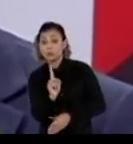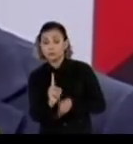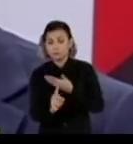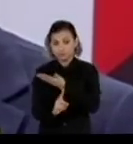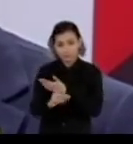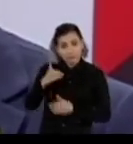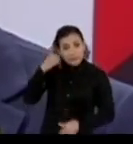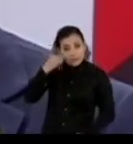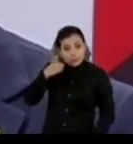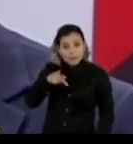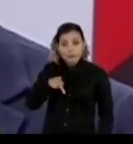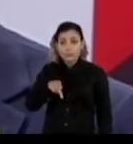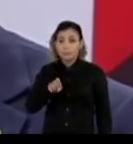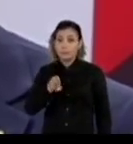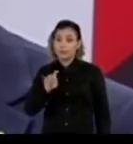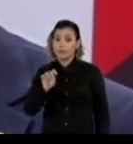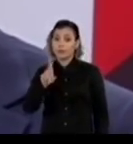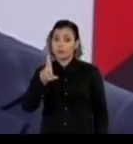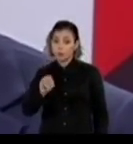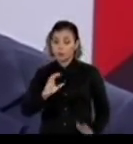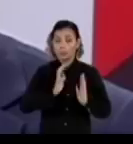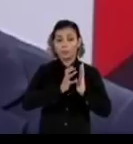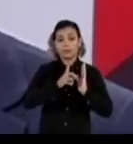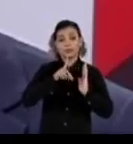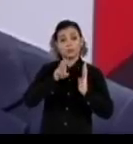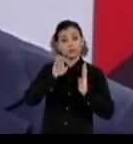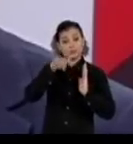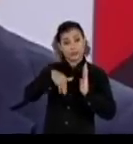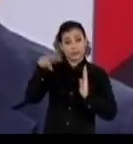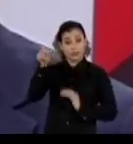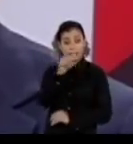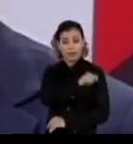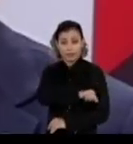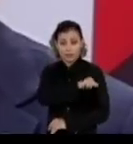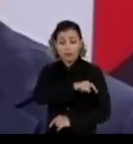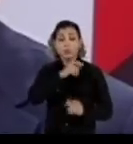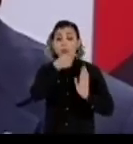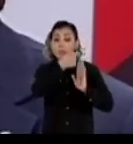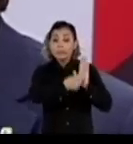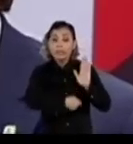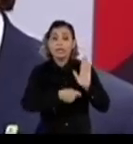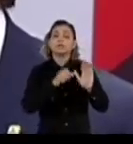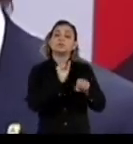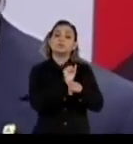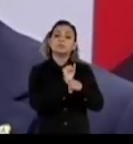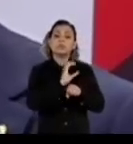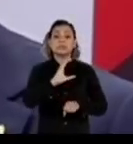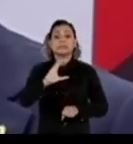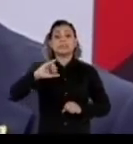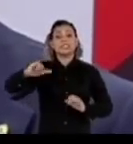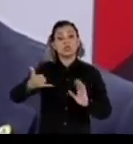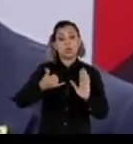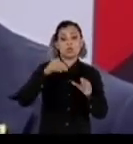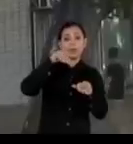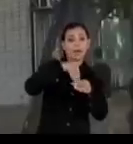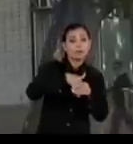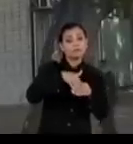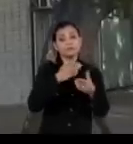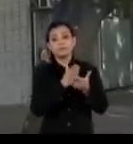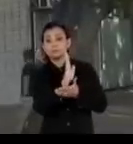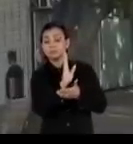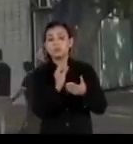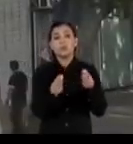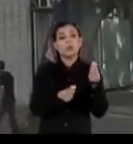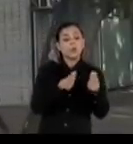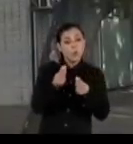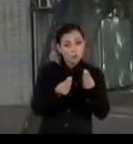do deputado Pedro Paulo, do DEM do Rio de Janeiro, o texto está sendo debatido na Comissão de Constituição e Justiça da Câmara por um grupo